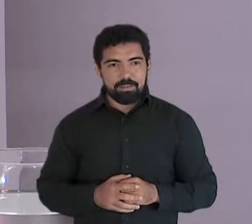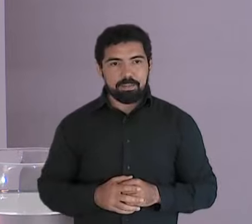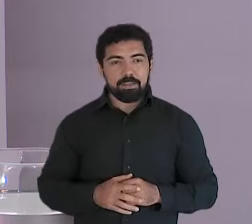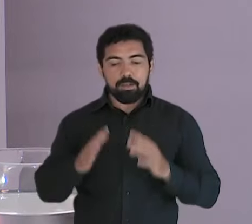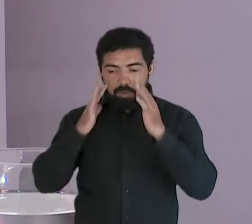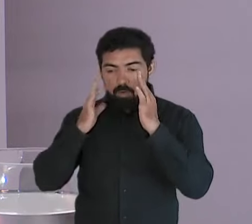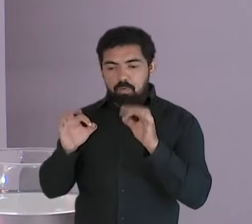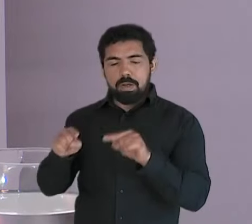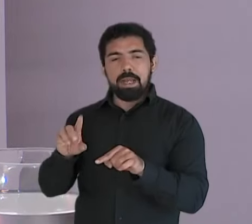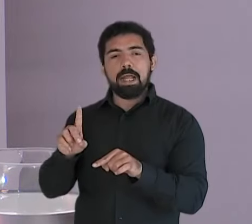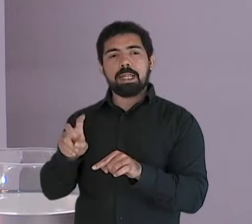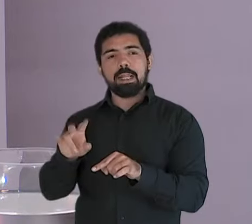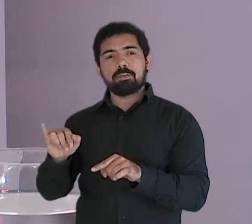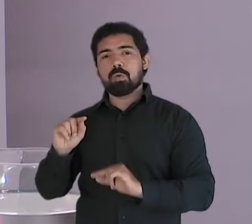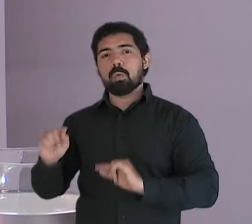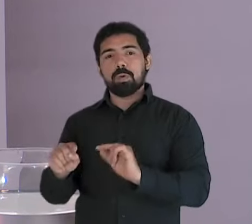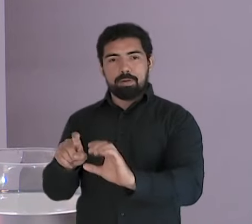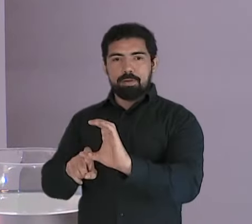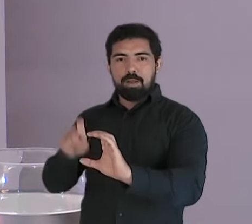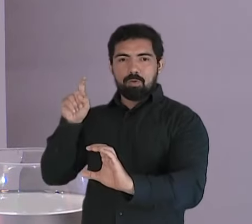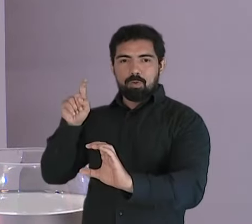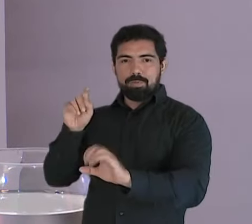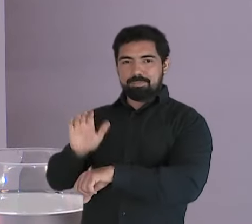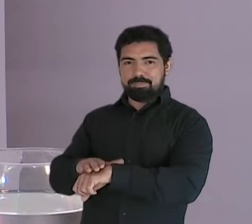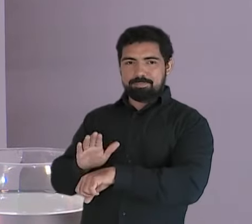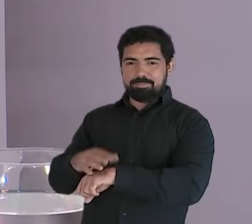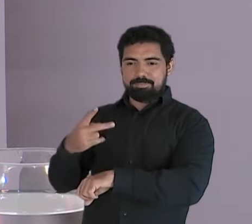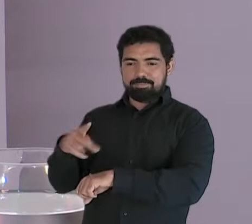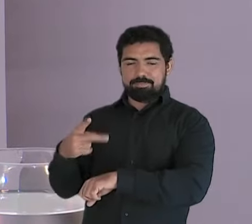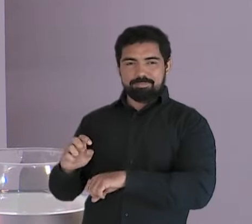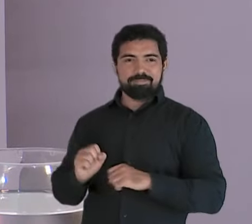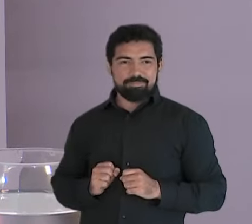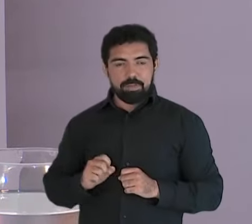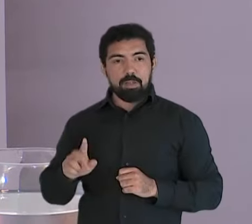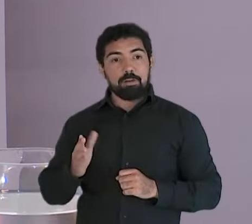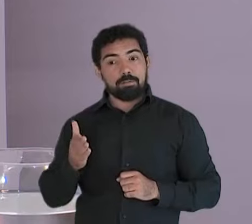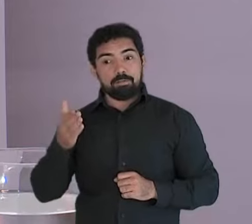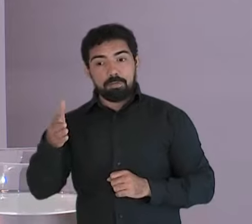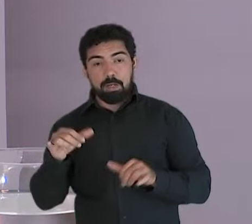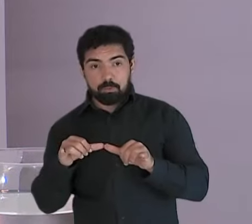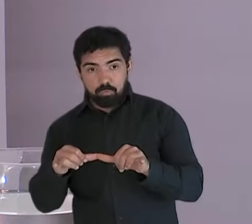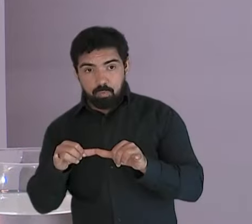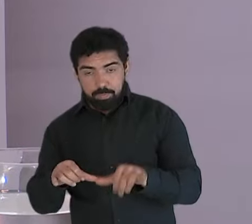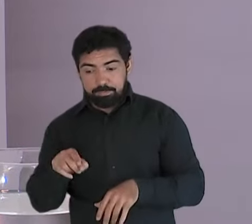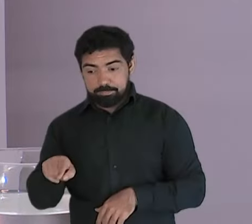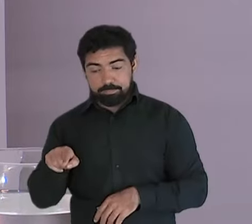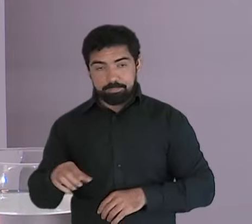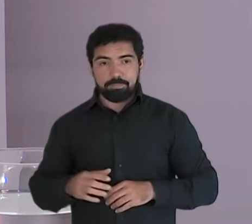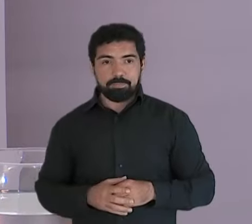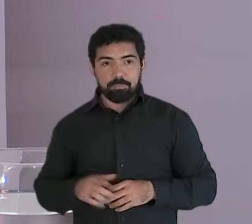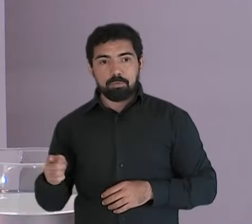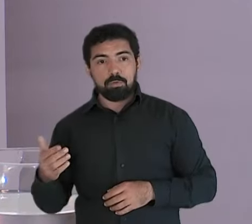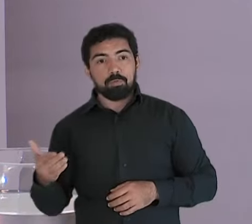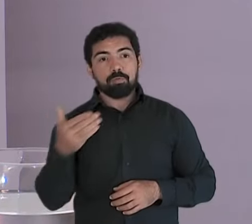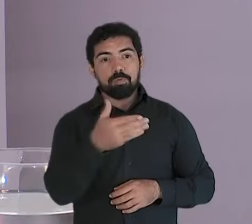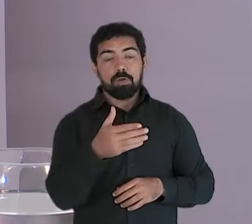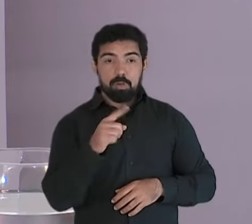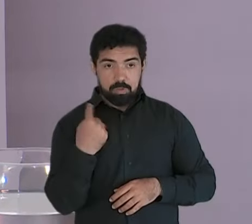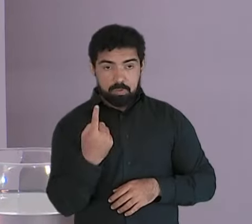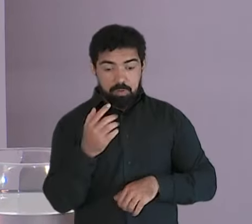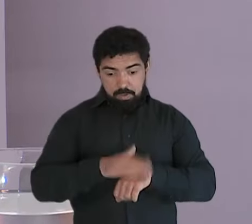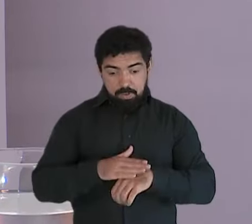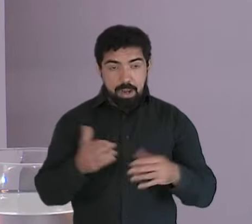com o Davi agora é a autonomia. Então, ele vai para o supermercado, estou fazendo agora o